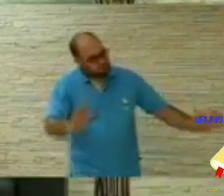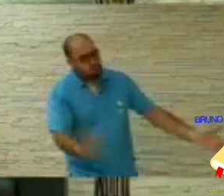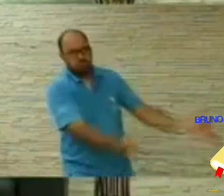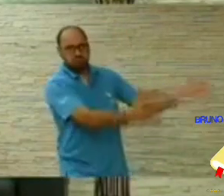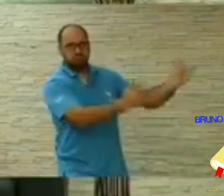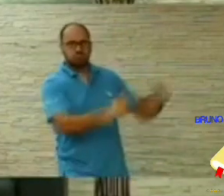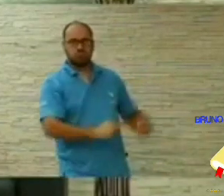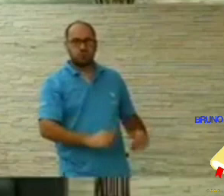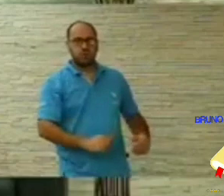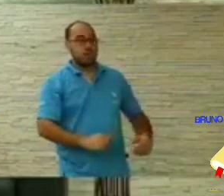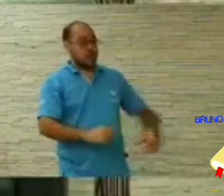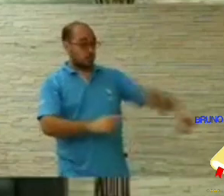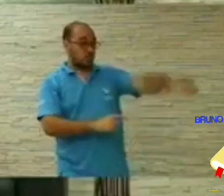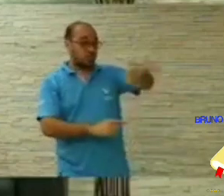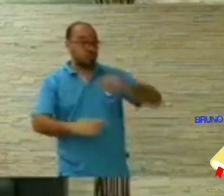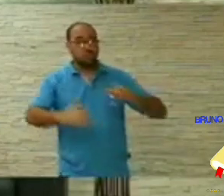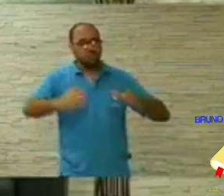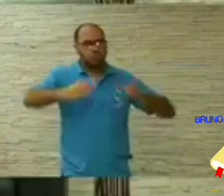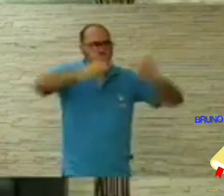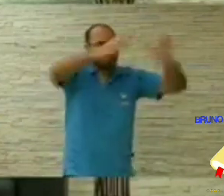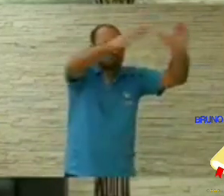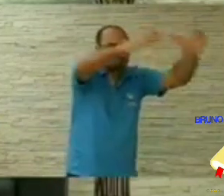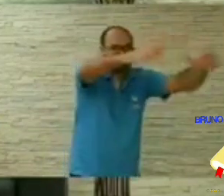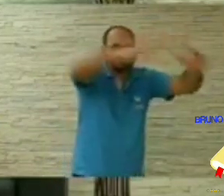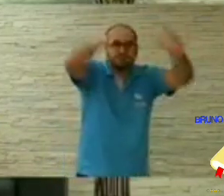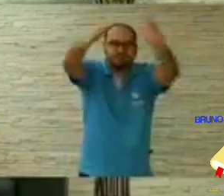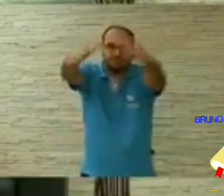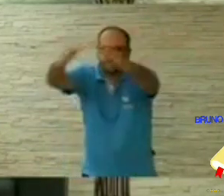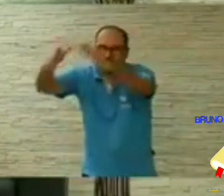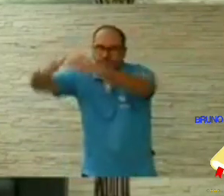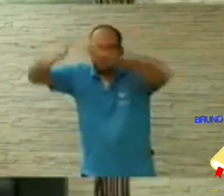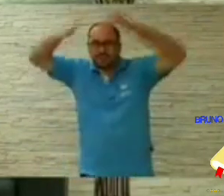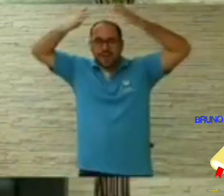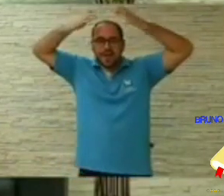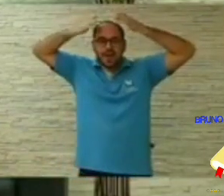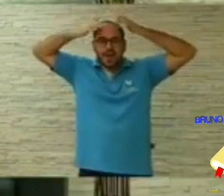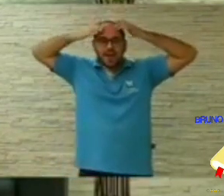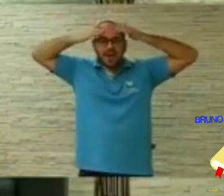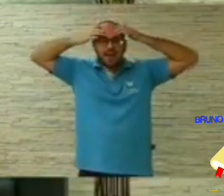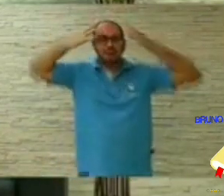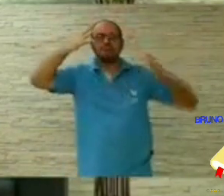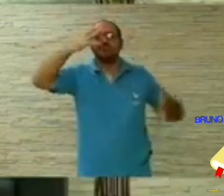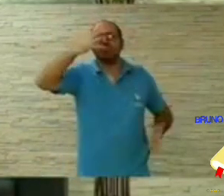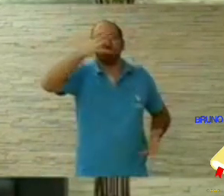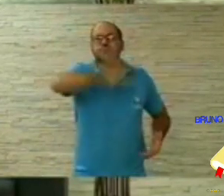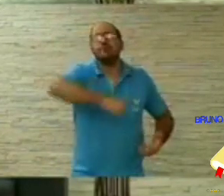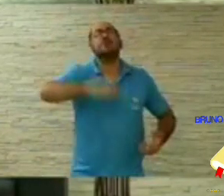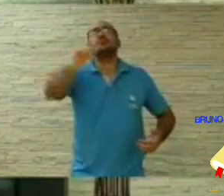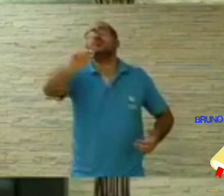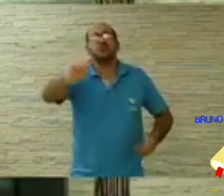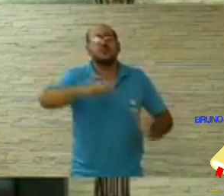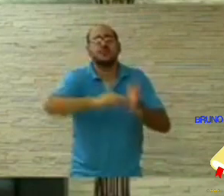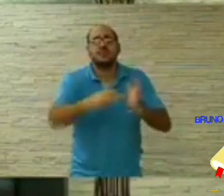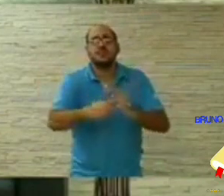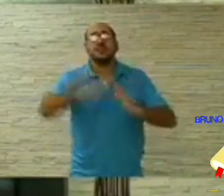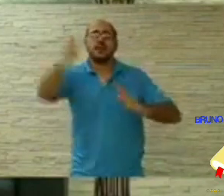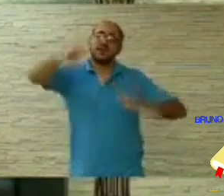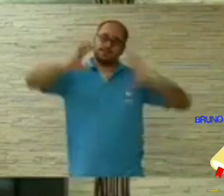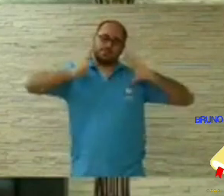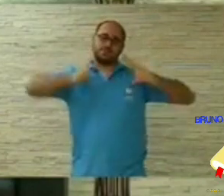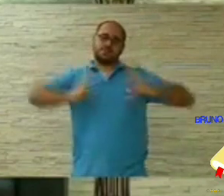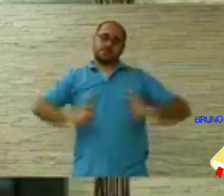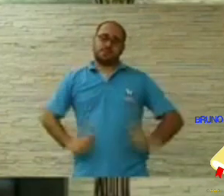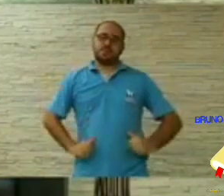posição elevada, uma posição privilegiada. O príncipe representava